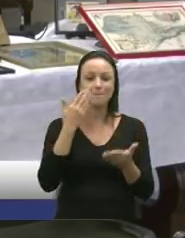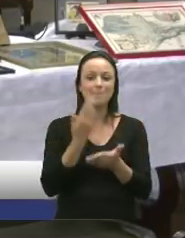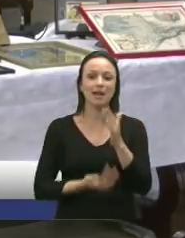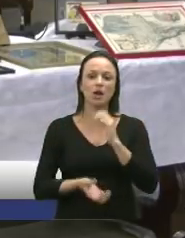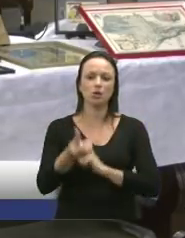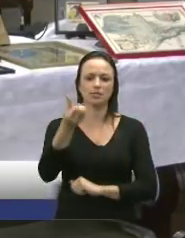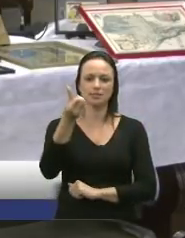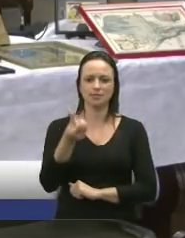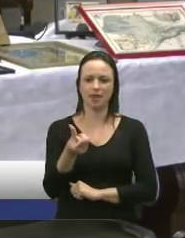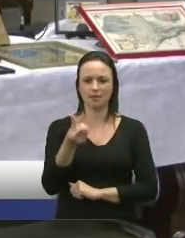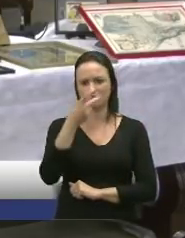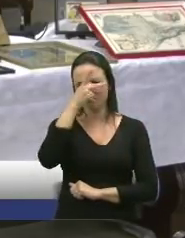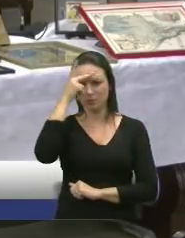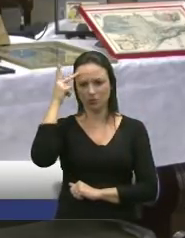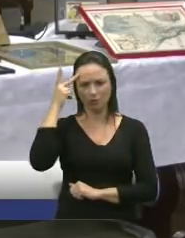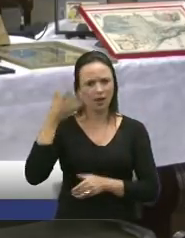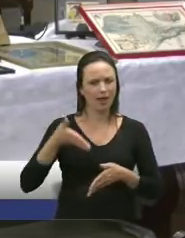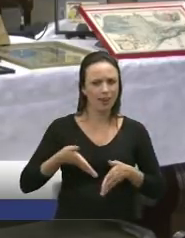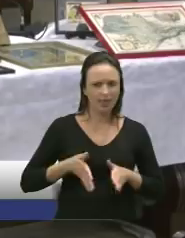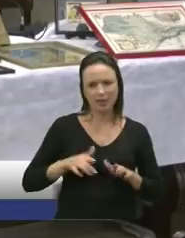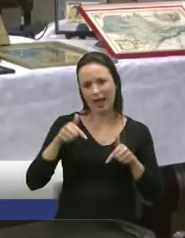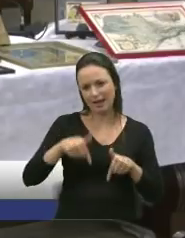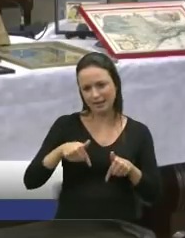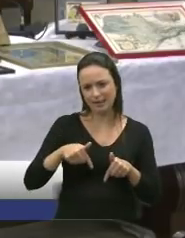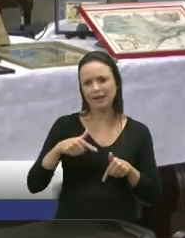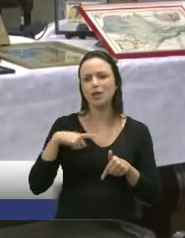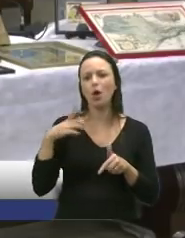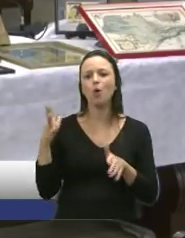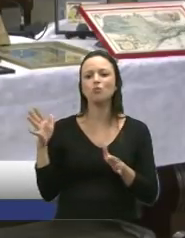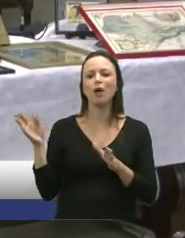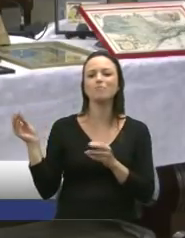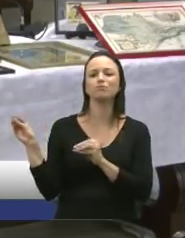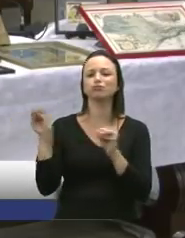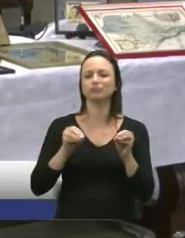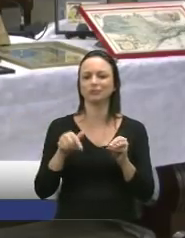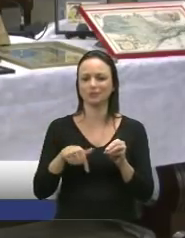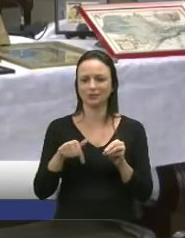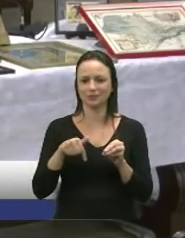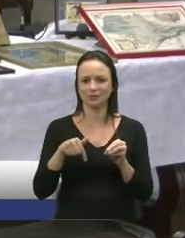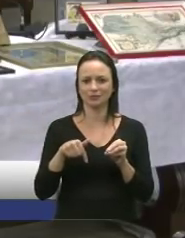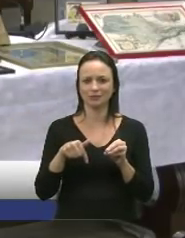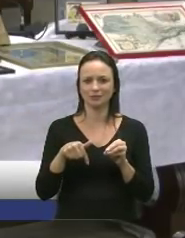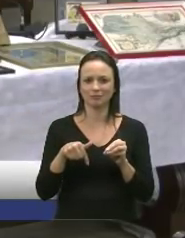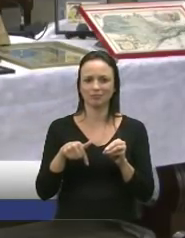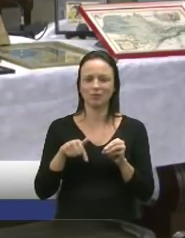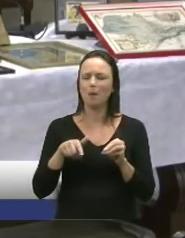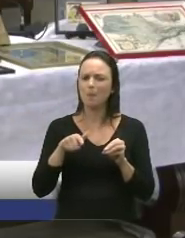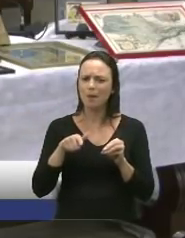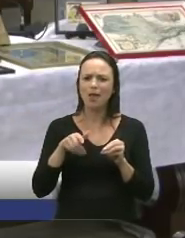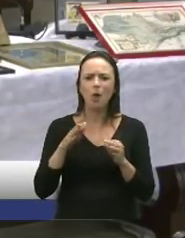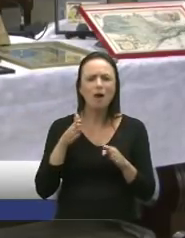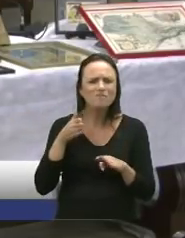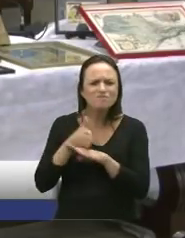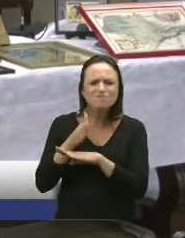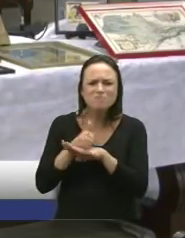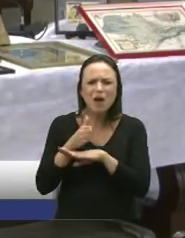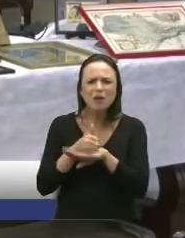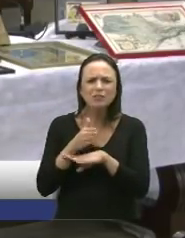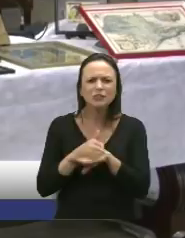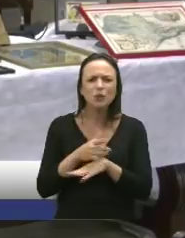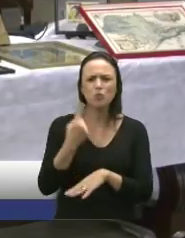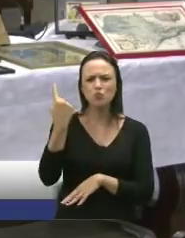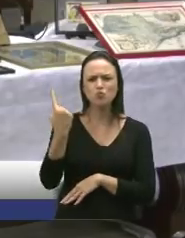seus filhos, de nascimento ou adotivos, no movimento de 32. Mas ainda assim, o envolvimento daqueles que participaram mesmo, inclusive um